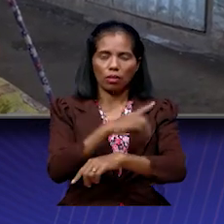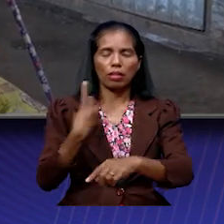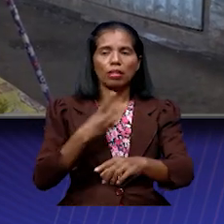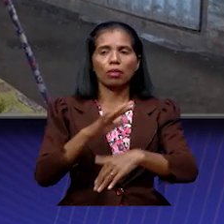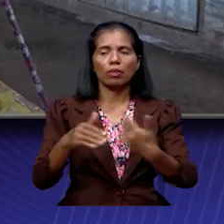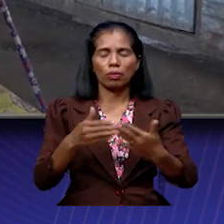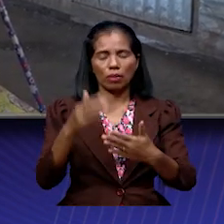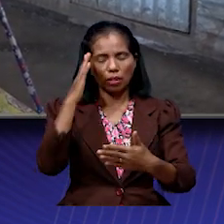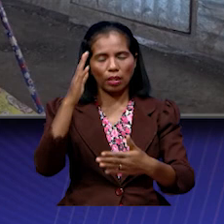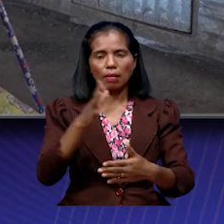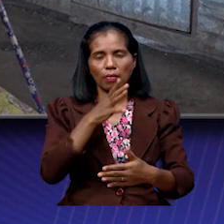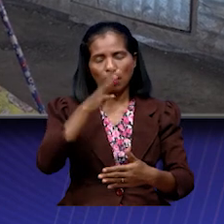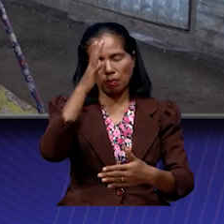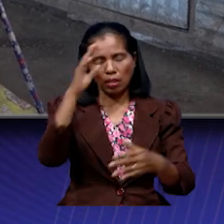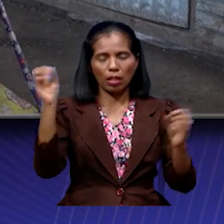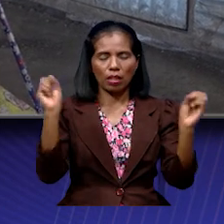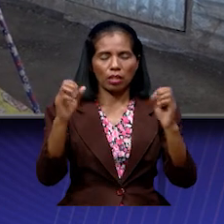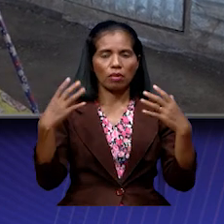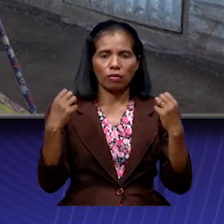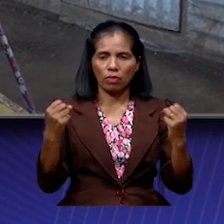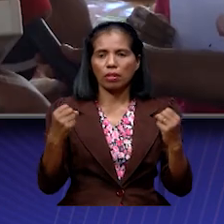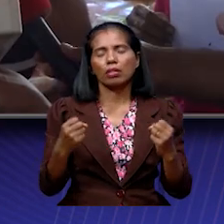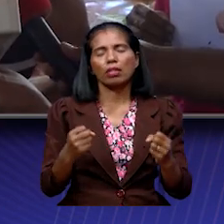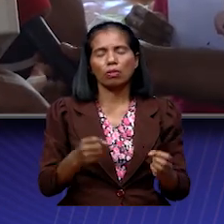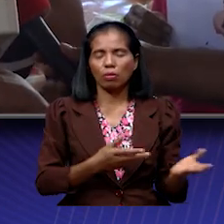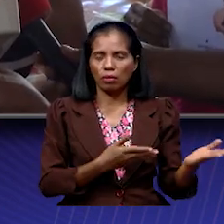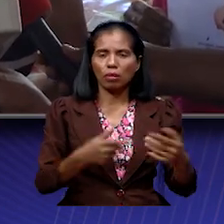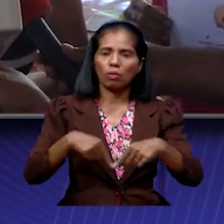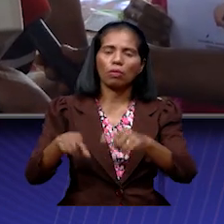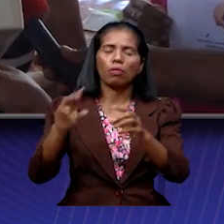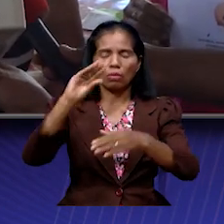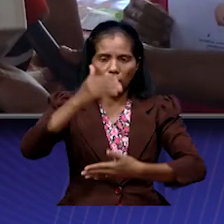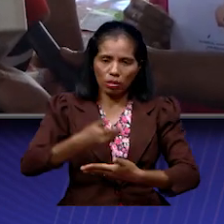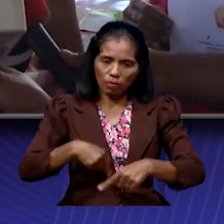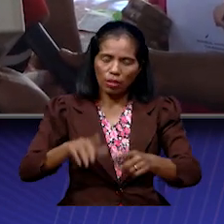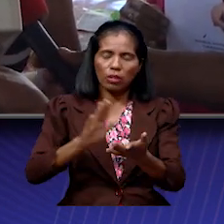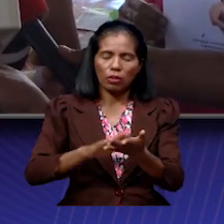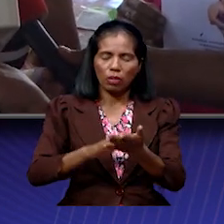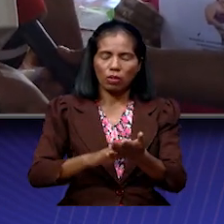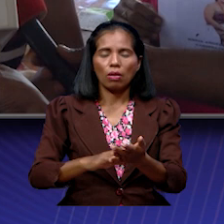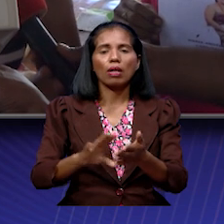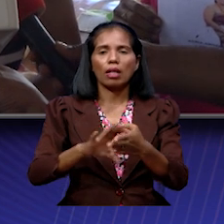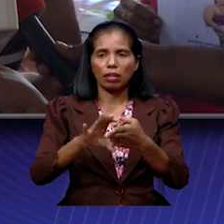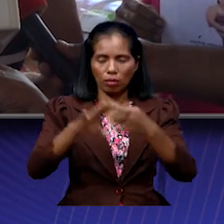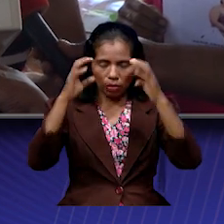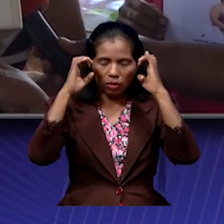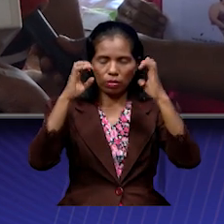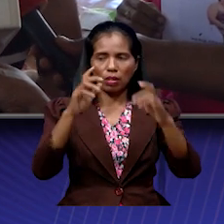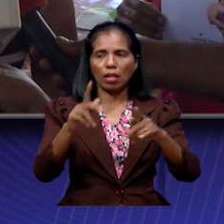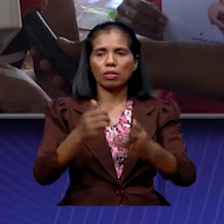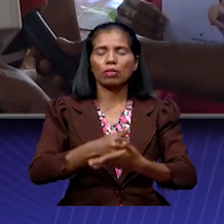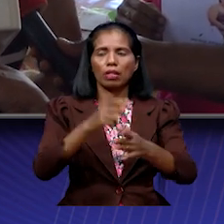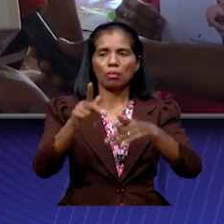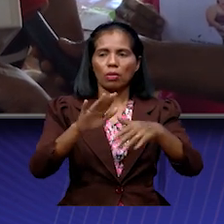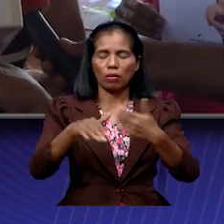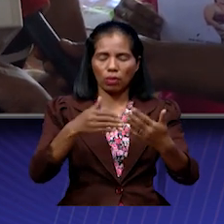sira e na ama sira lá ia força a tua educação na uma sira para a escola. Então, o cartão educação é raça que facilita e tendo cidadão sira a tua